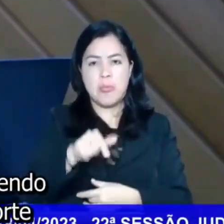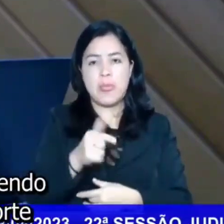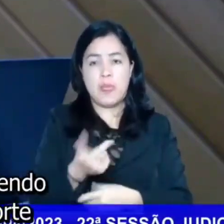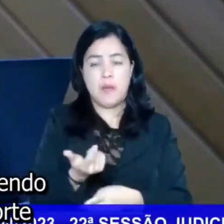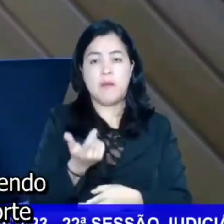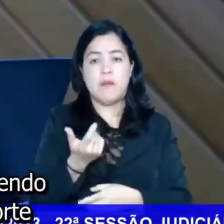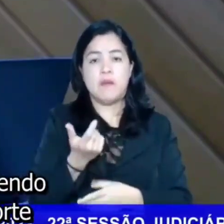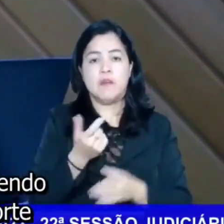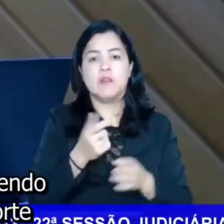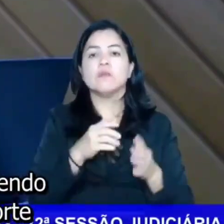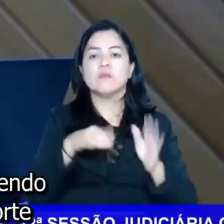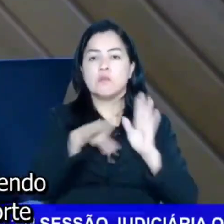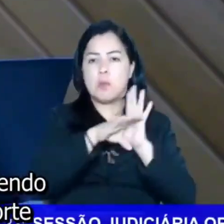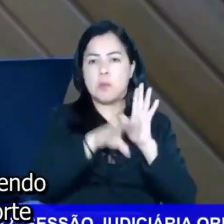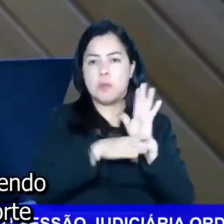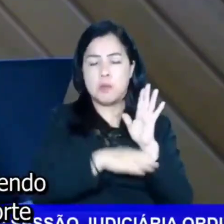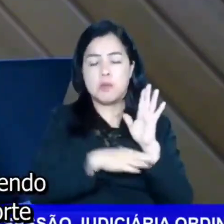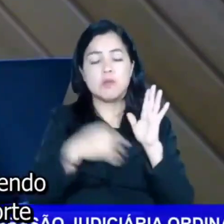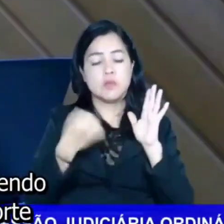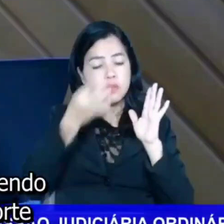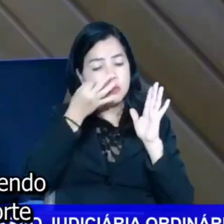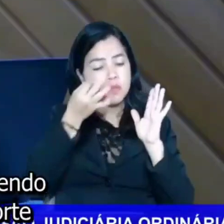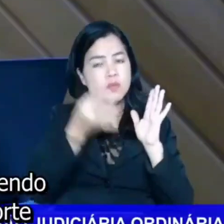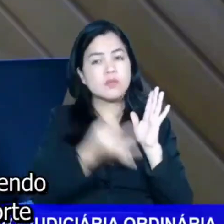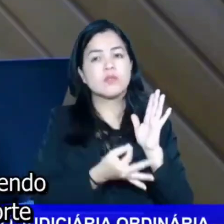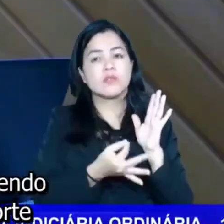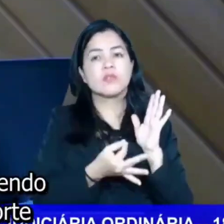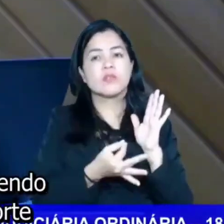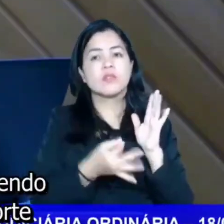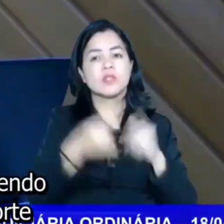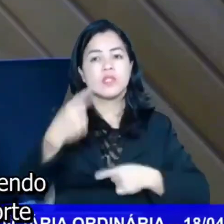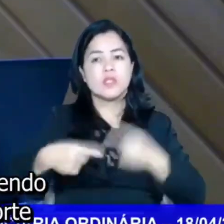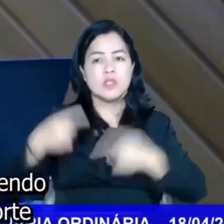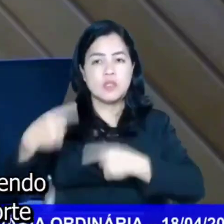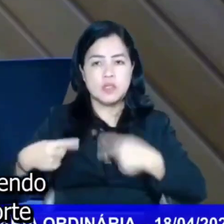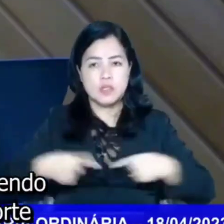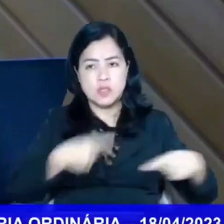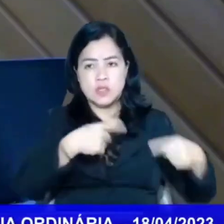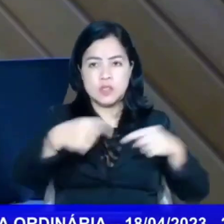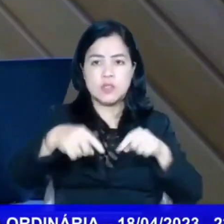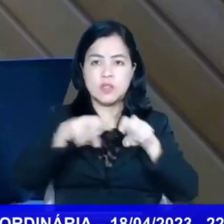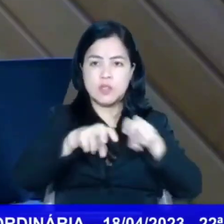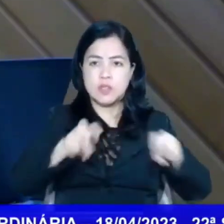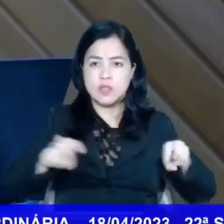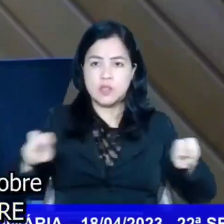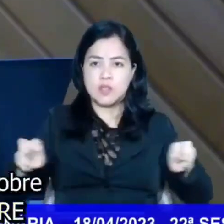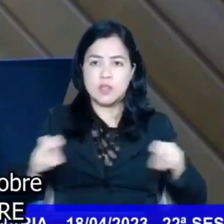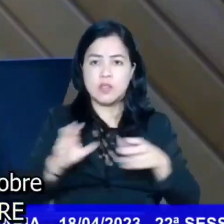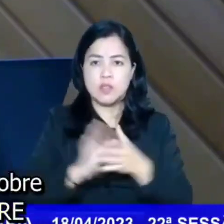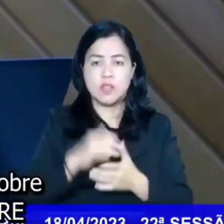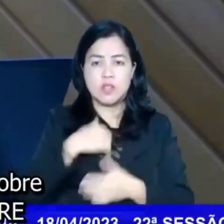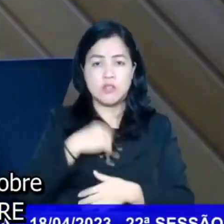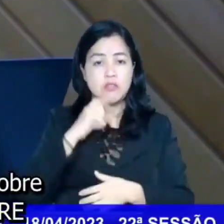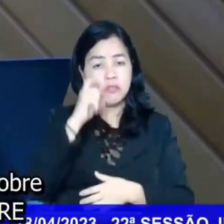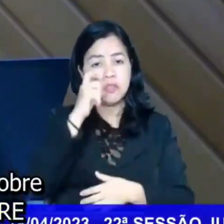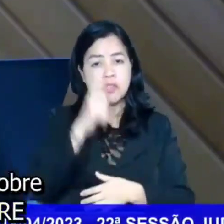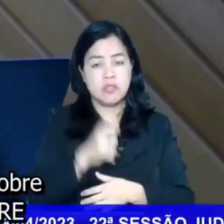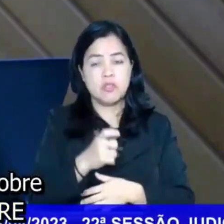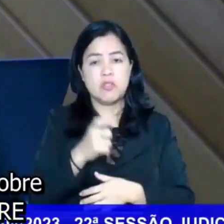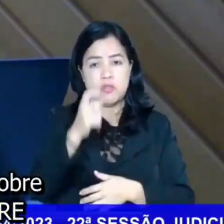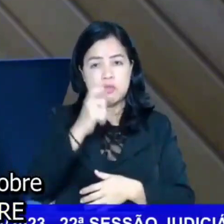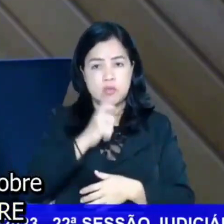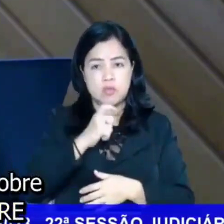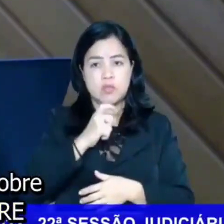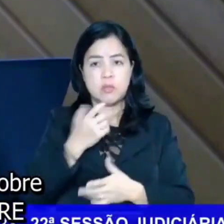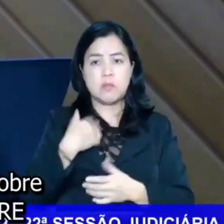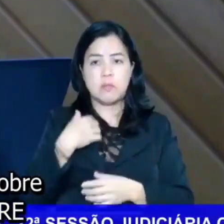deve ser observado e que está sendo amplamente discutido, inclusive, nessa corte. Eu fui convidada